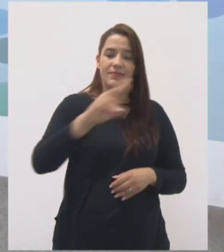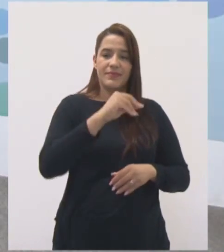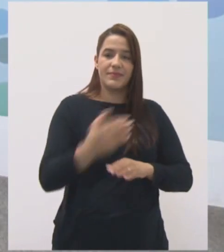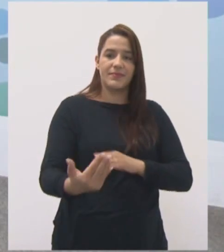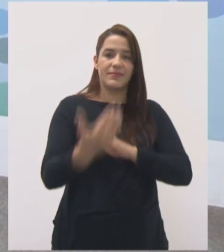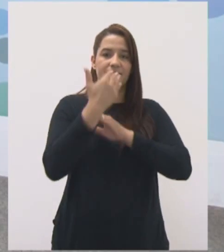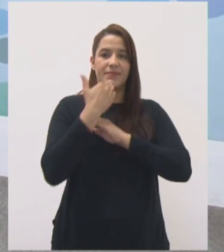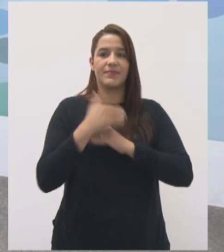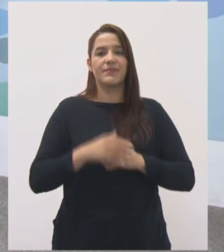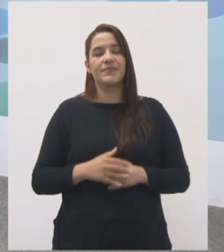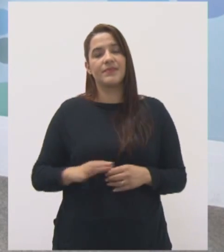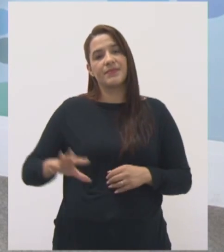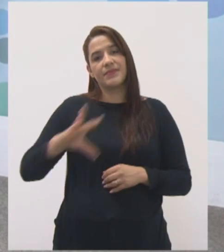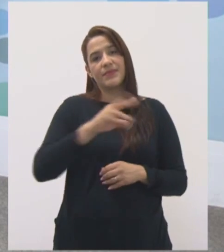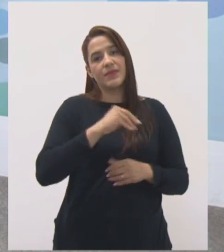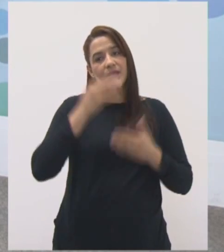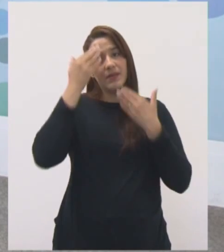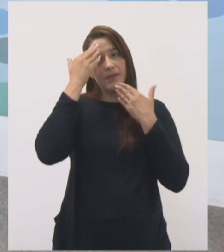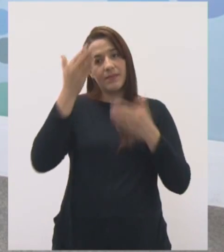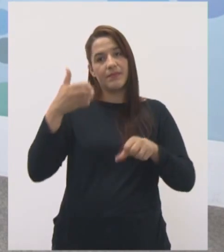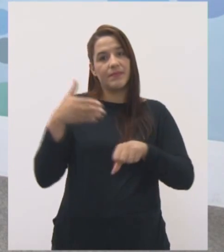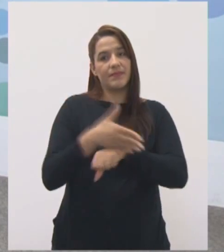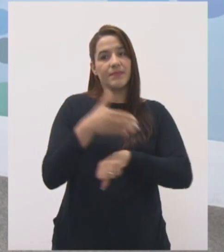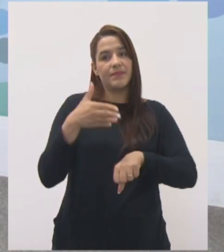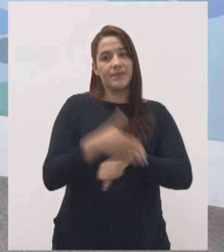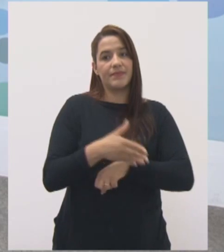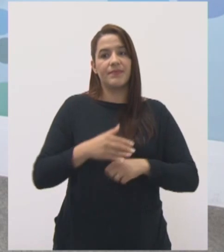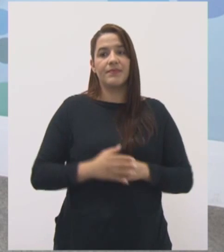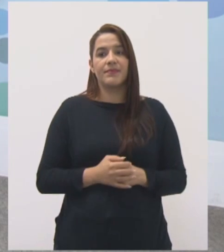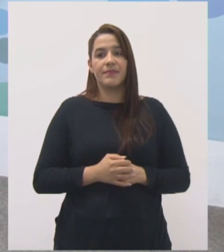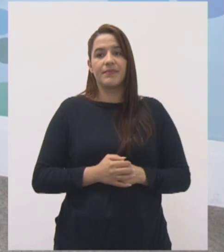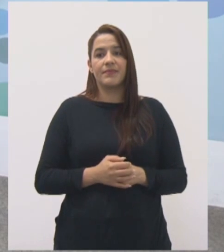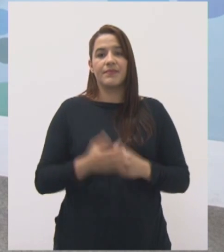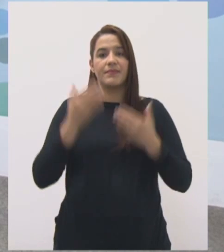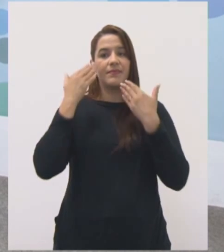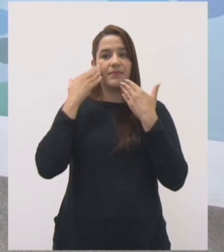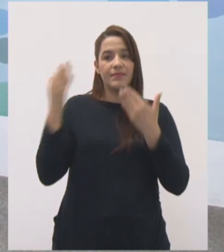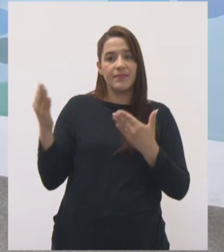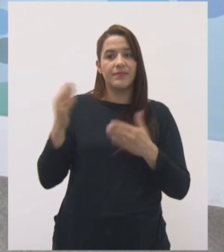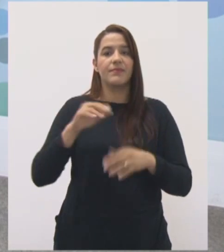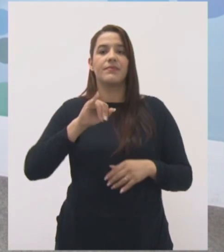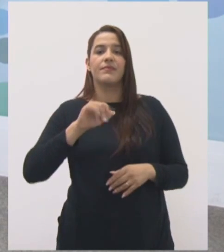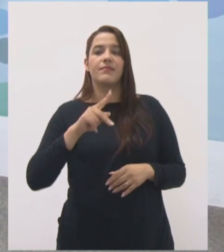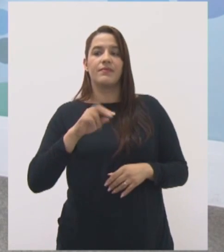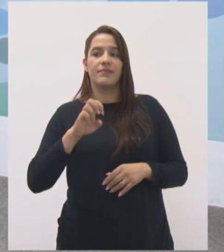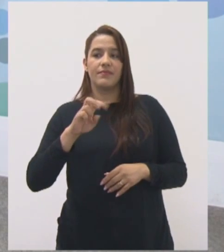de vocês. Obrigada por participar. Obrigada, professora